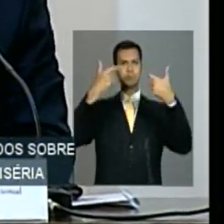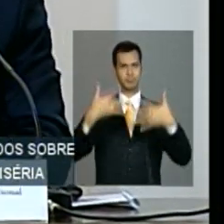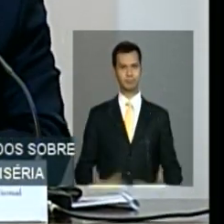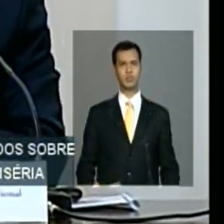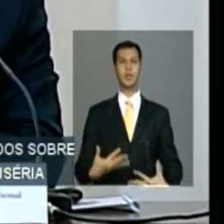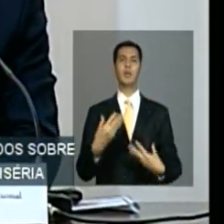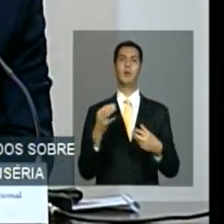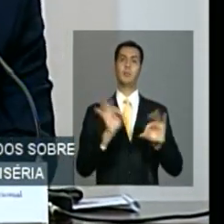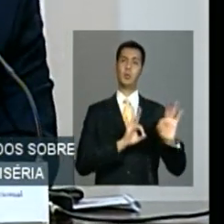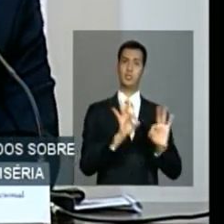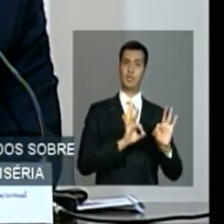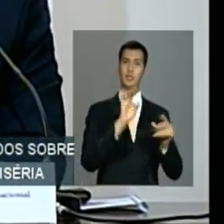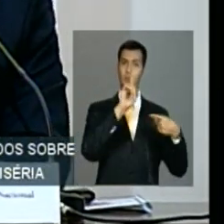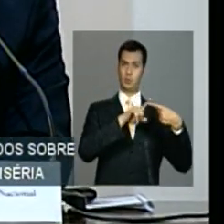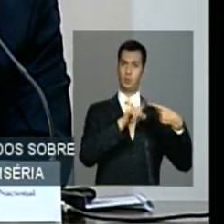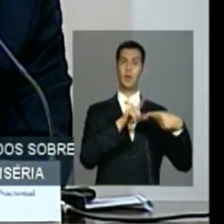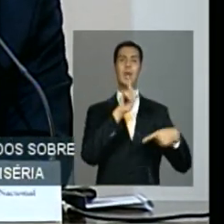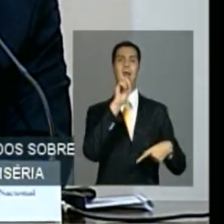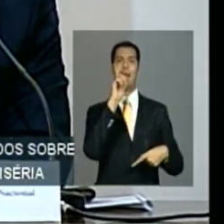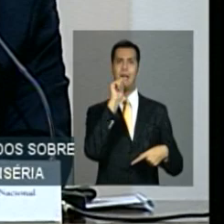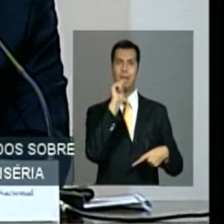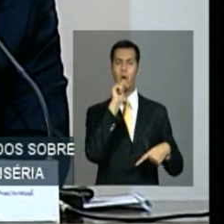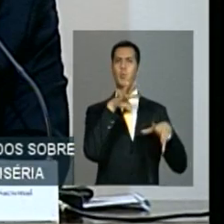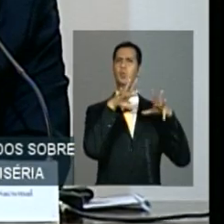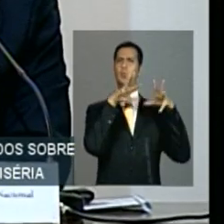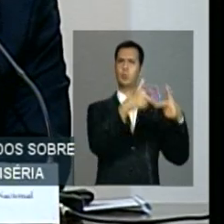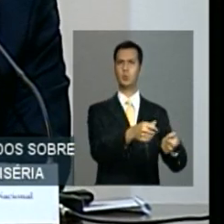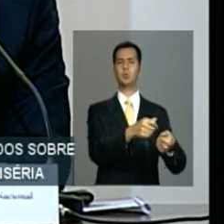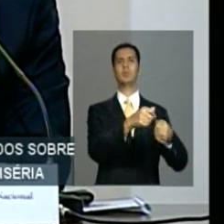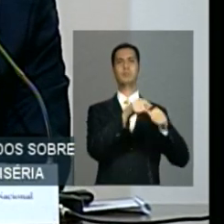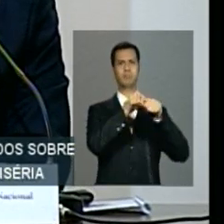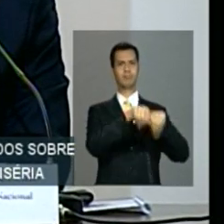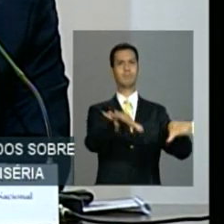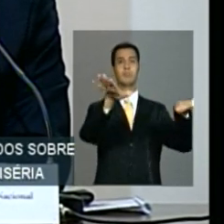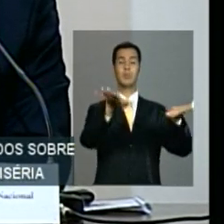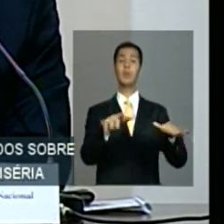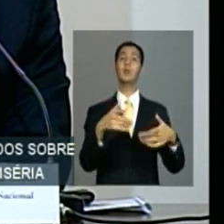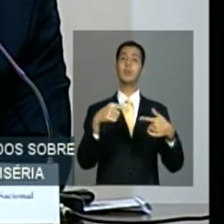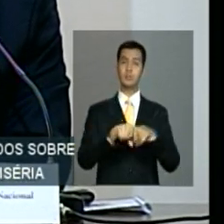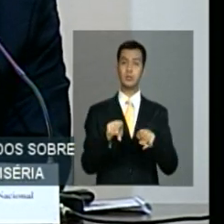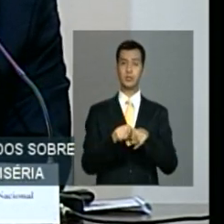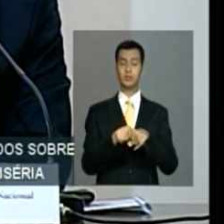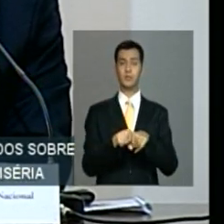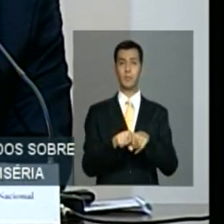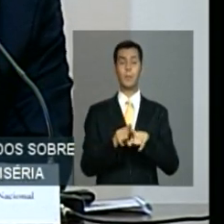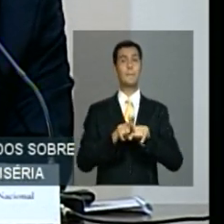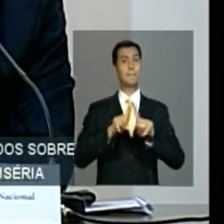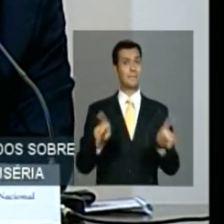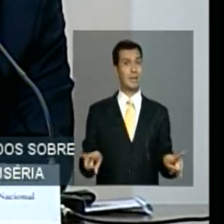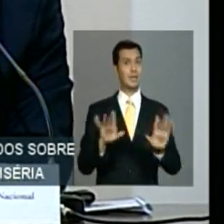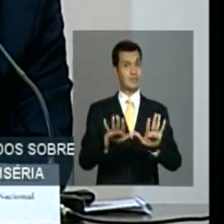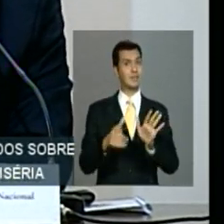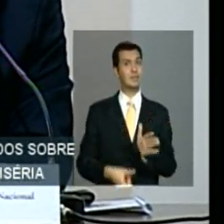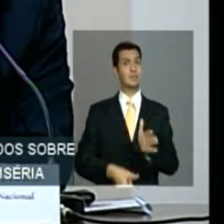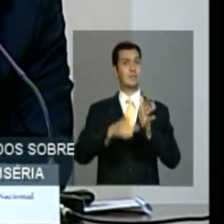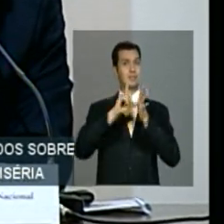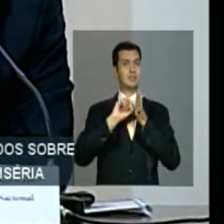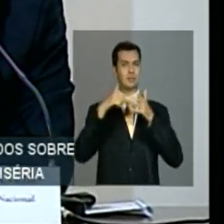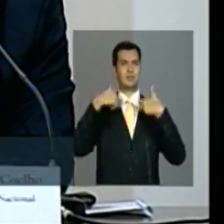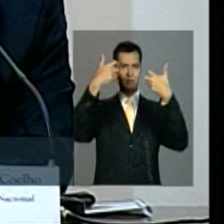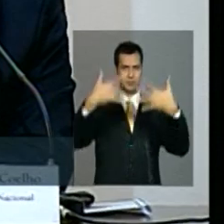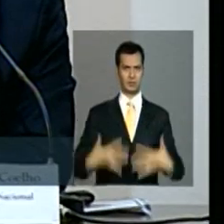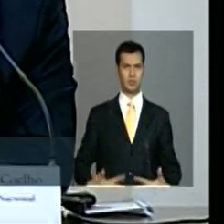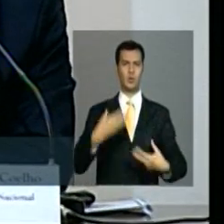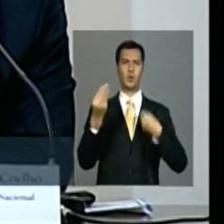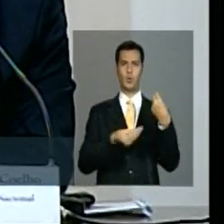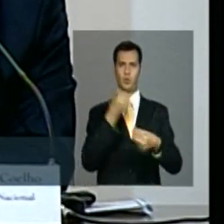Todos que faz parte do Brasil sem miséria mas antes de fazer o balanço das cisternas que